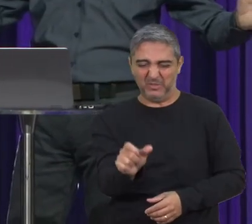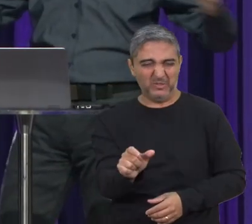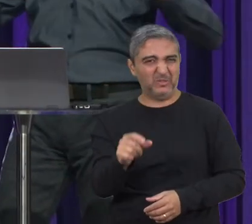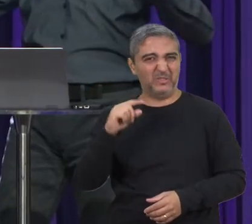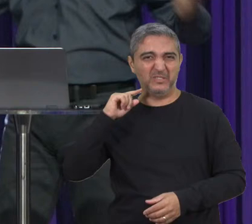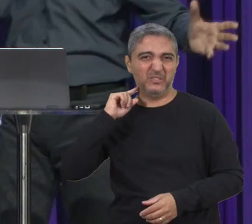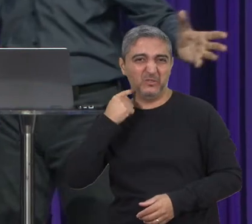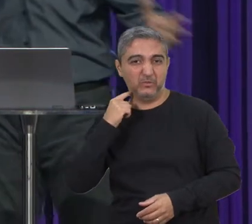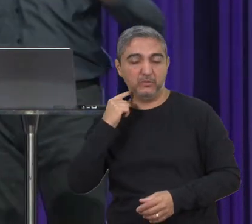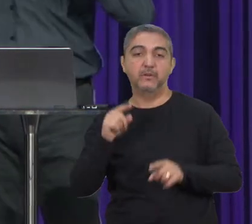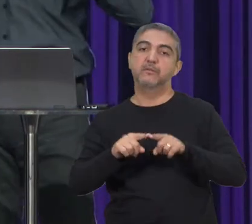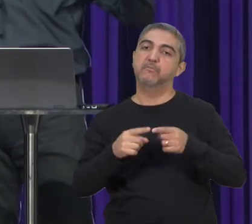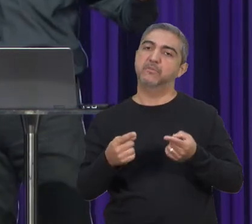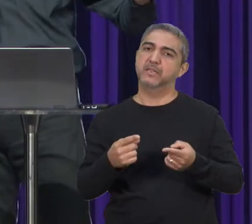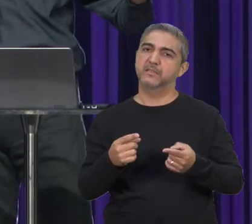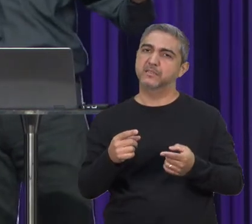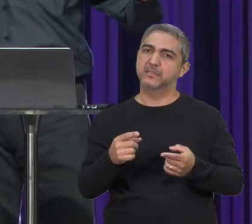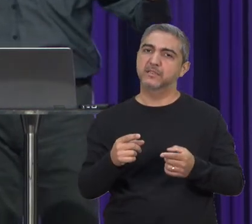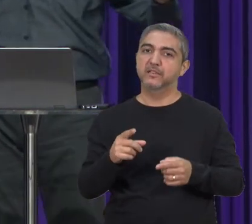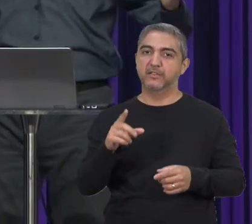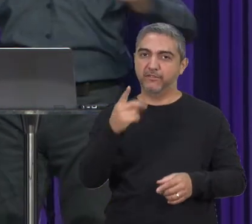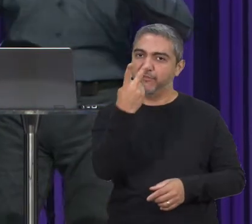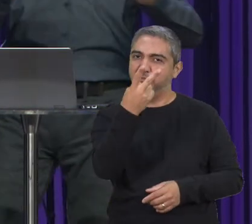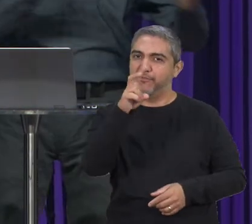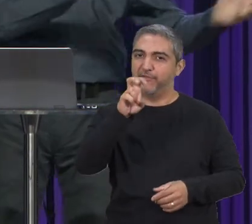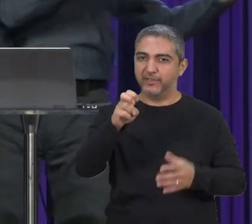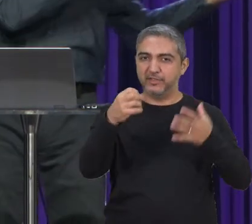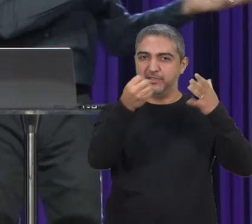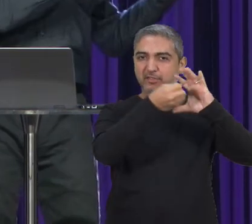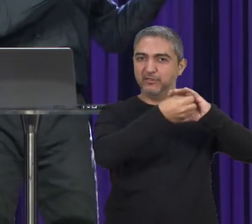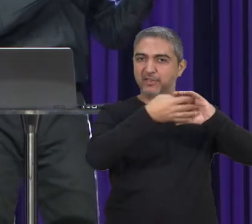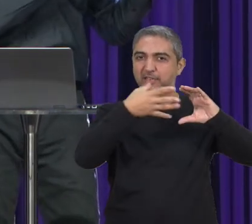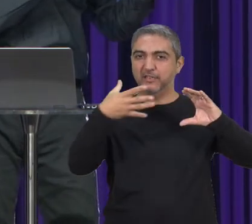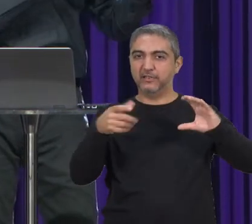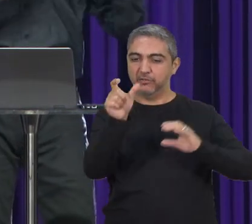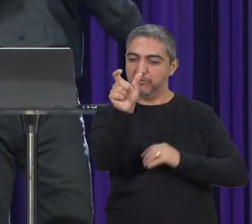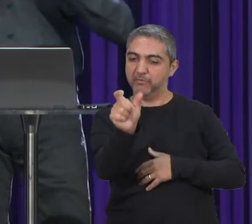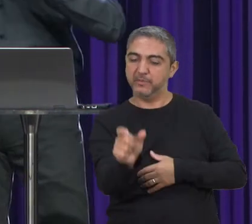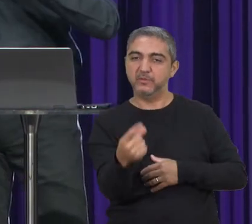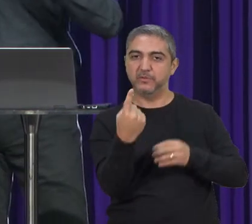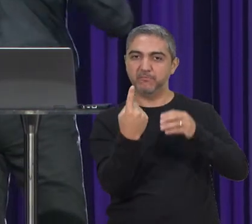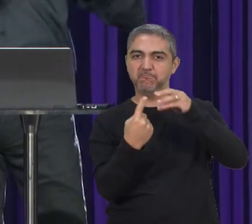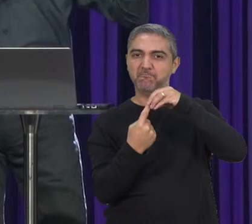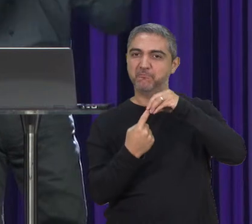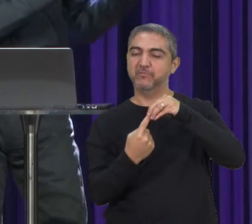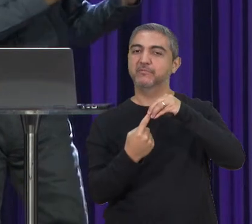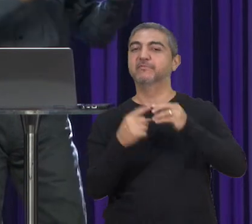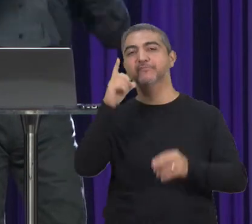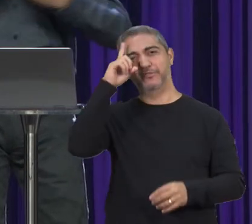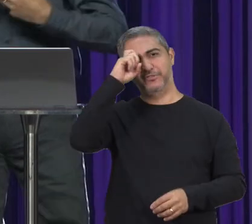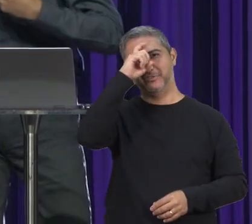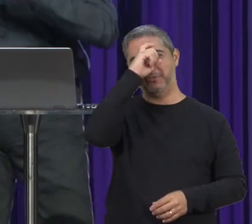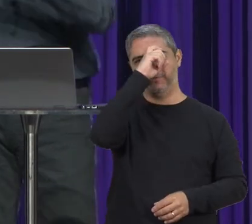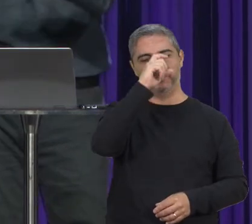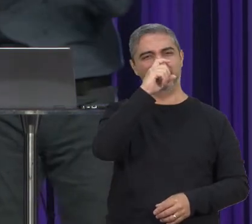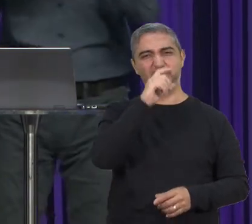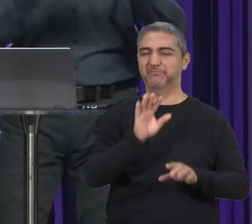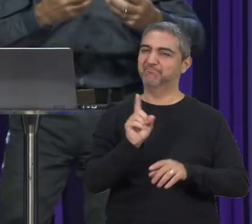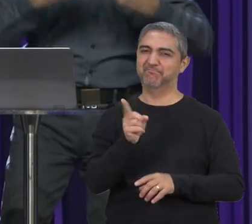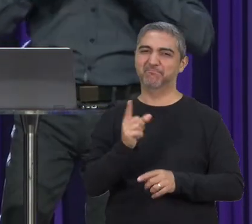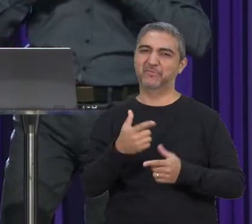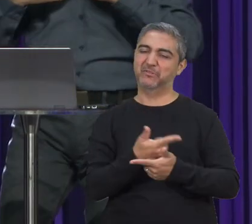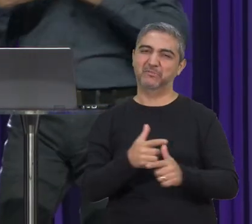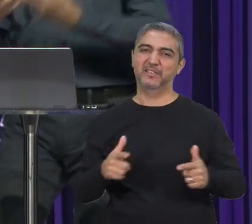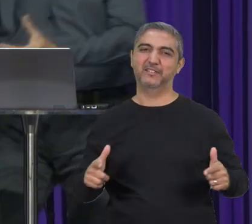parte das vezes isso não acontece, graças a Deus, até porque nós temos a imagem de Deus em nós,